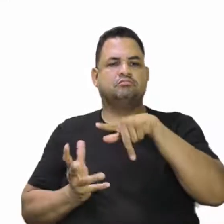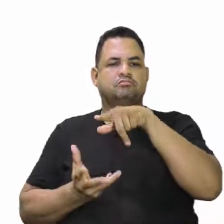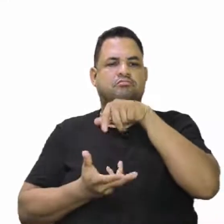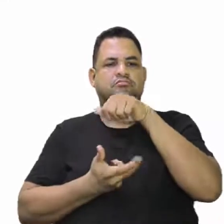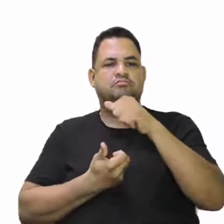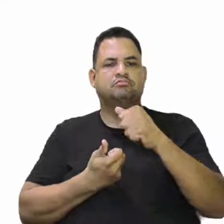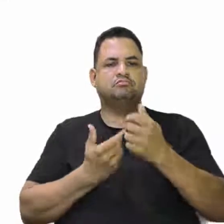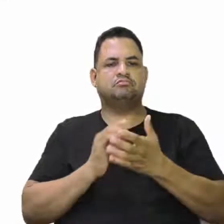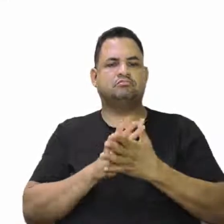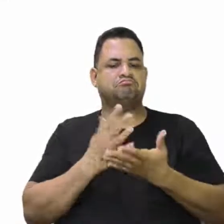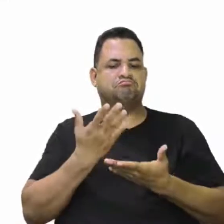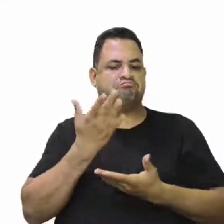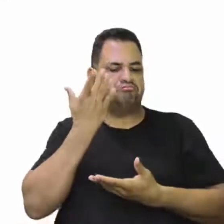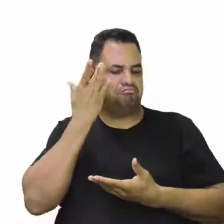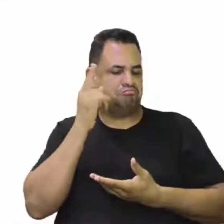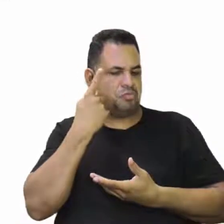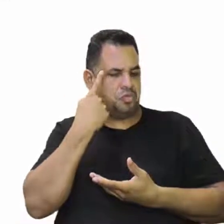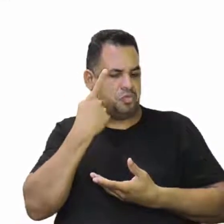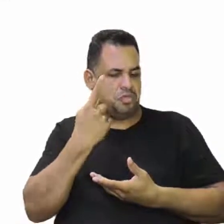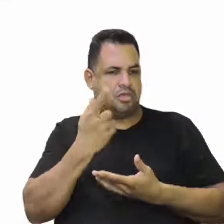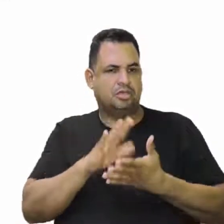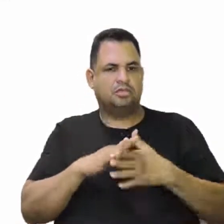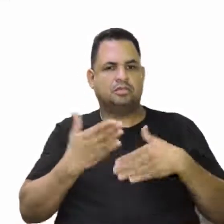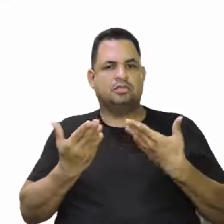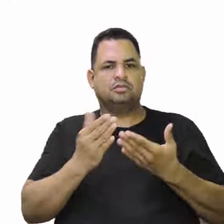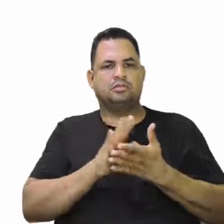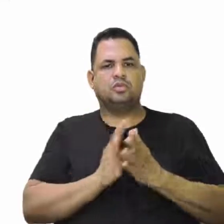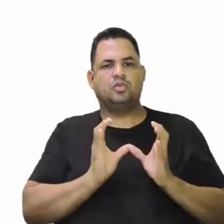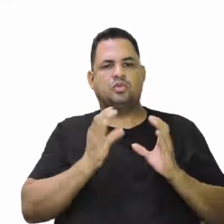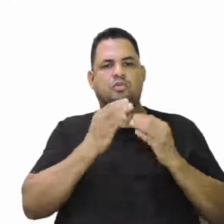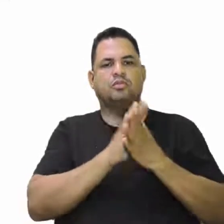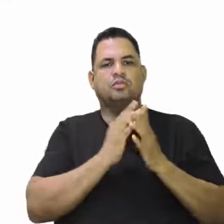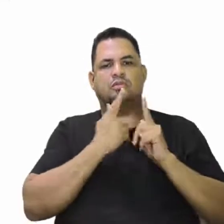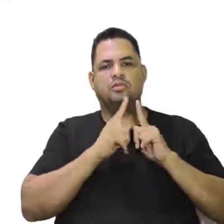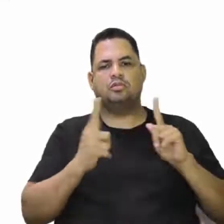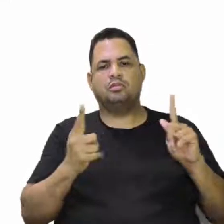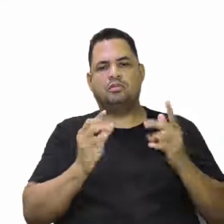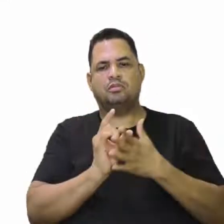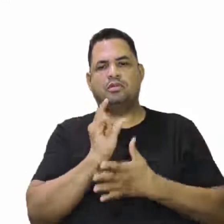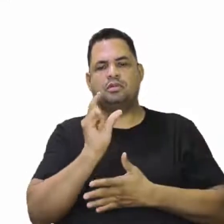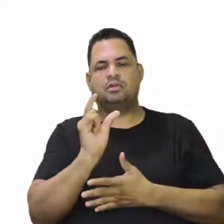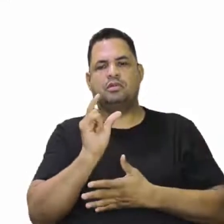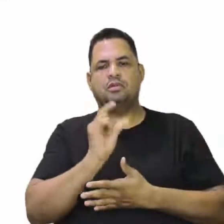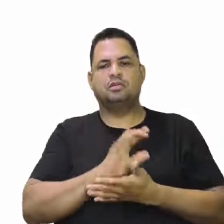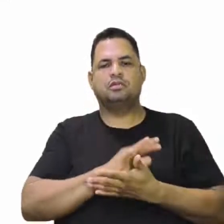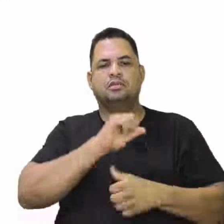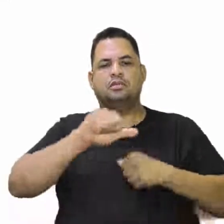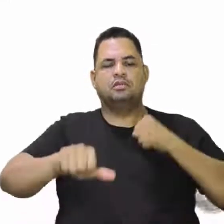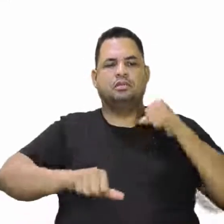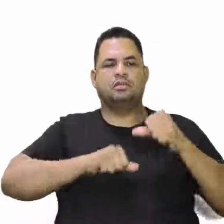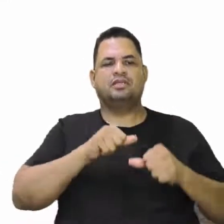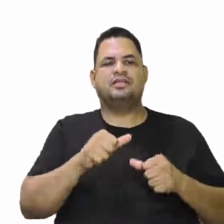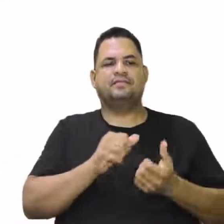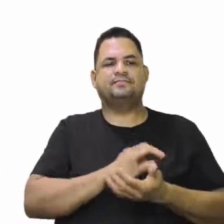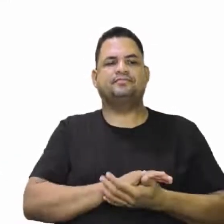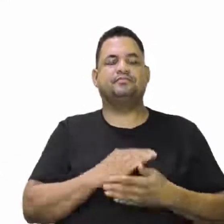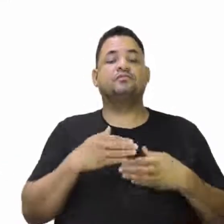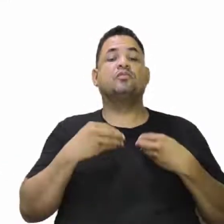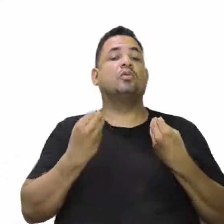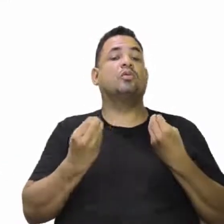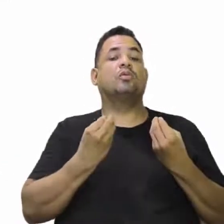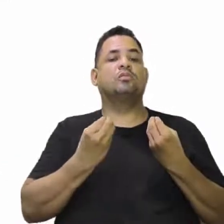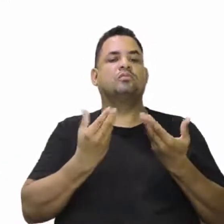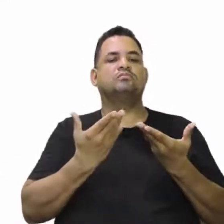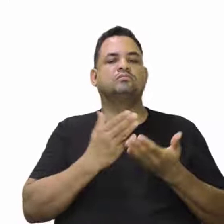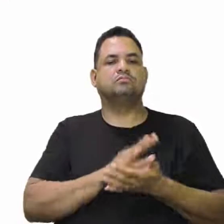y no mires a quien, a categoria gramatical do termo muda como? Do